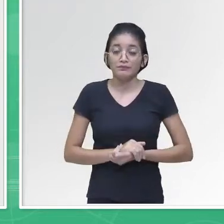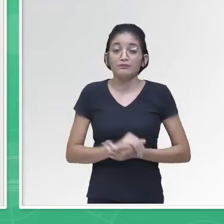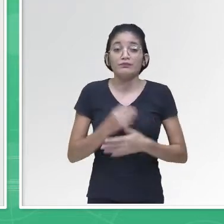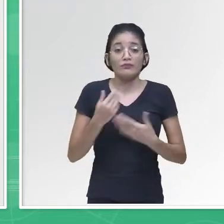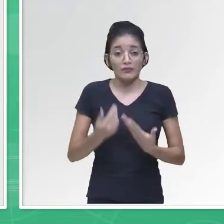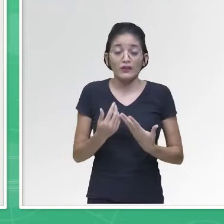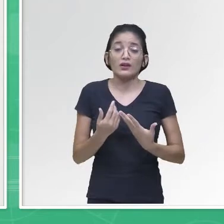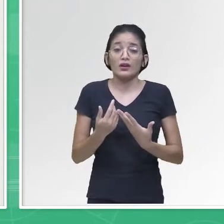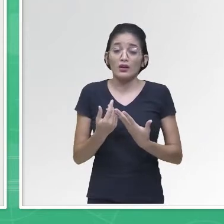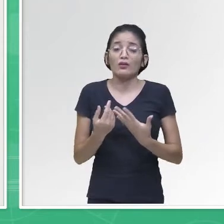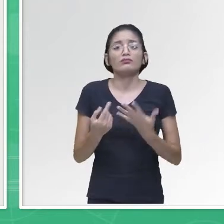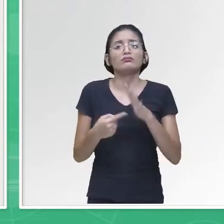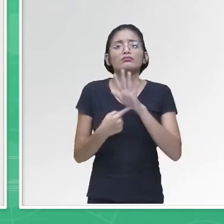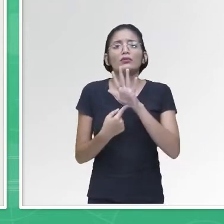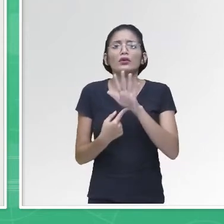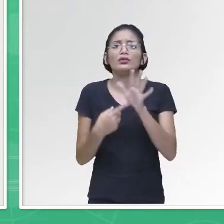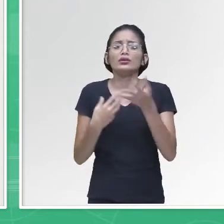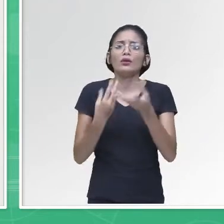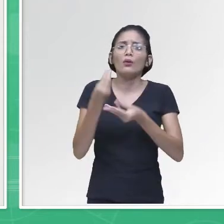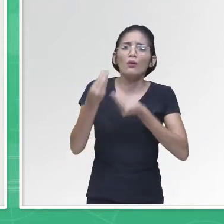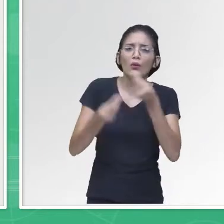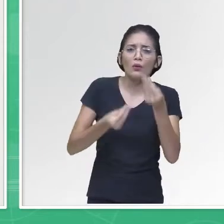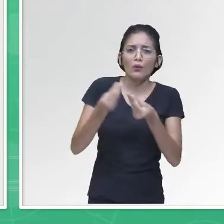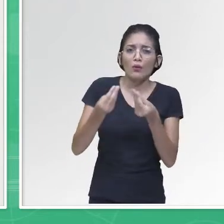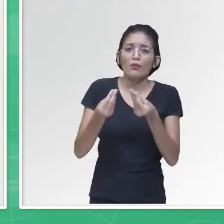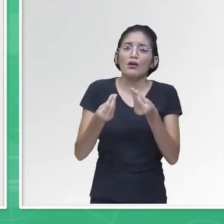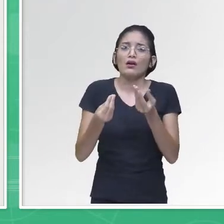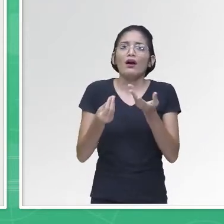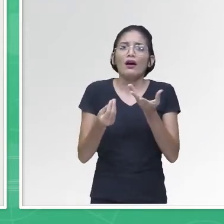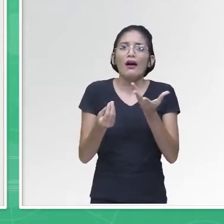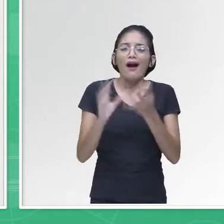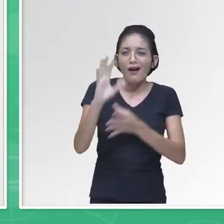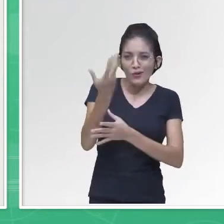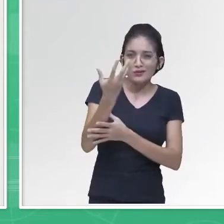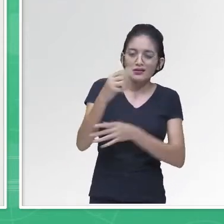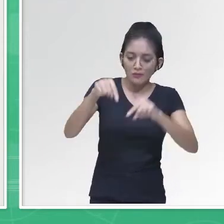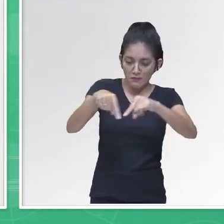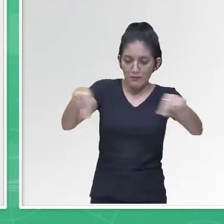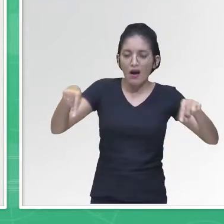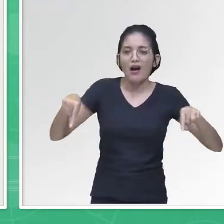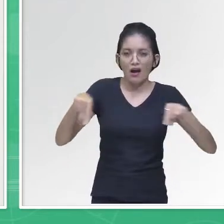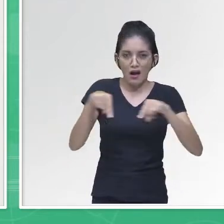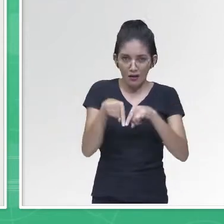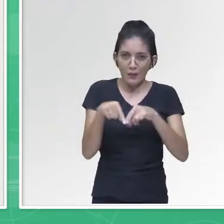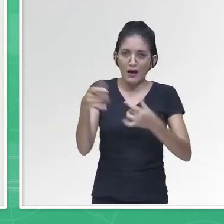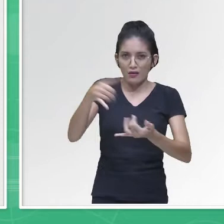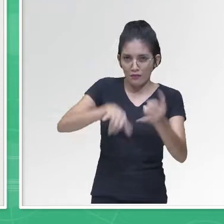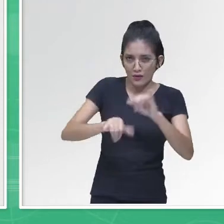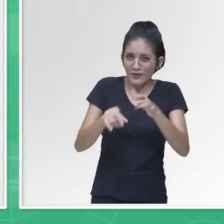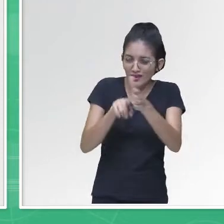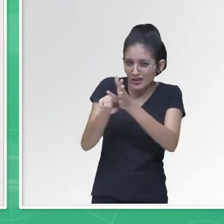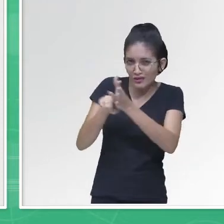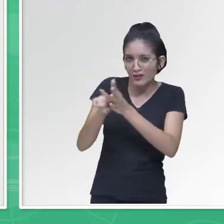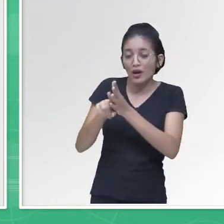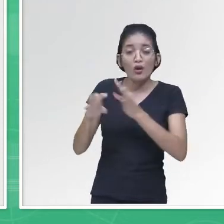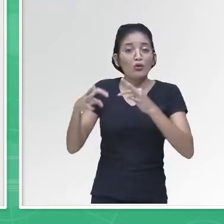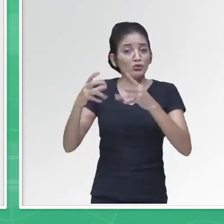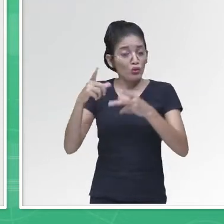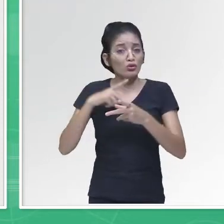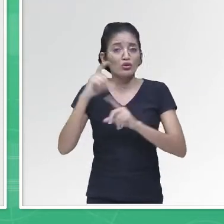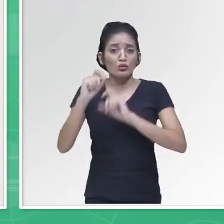coeficiente de solubilidade, ele é determinado no laboratório. Toda substância tem o seu coeficiente